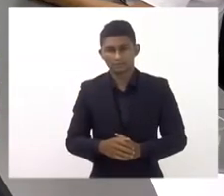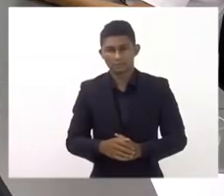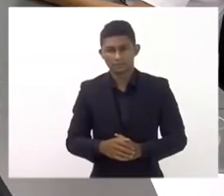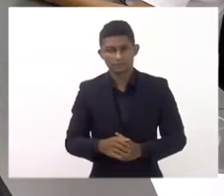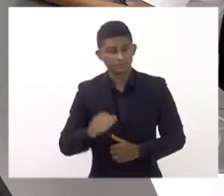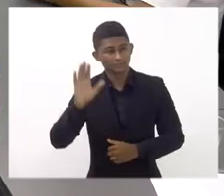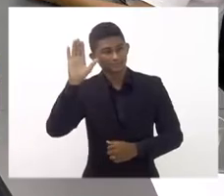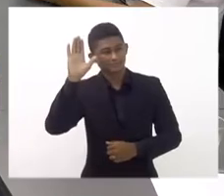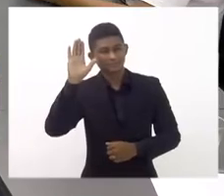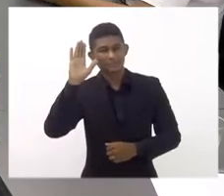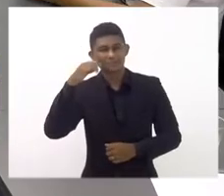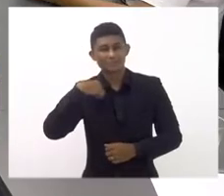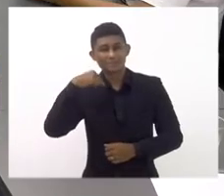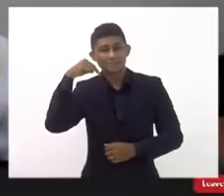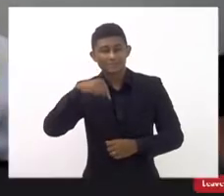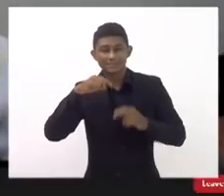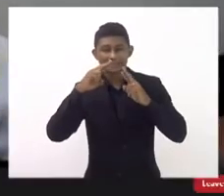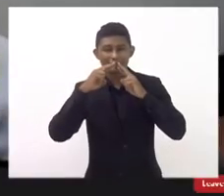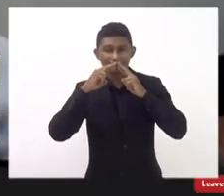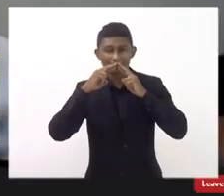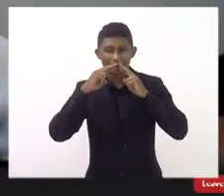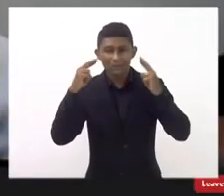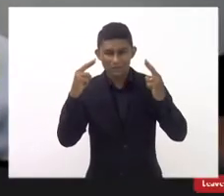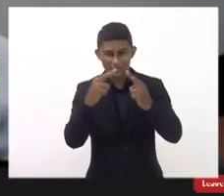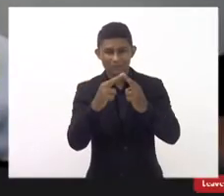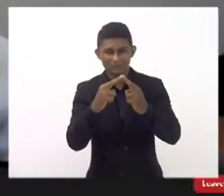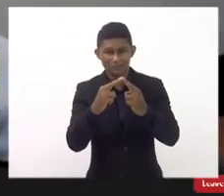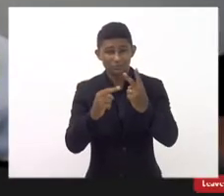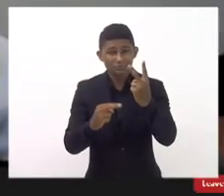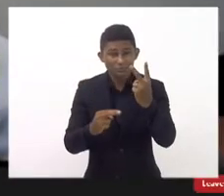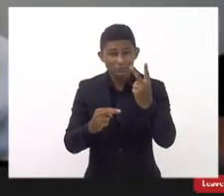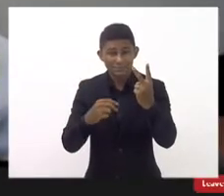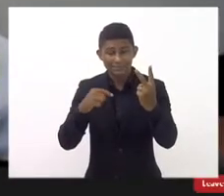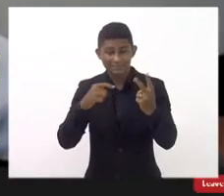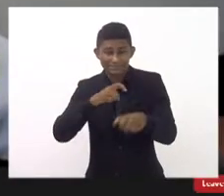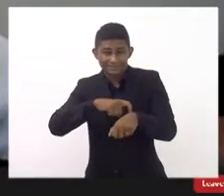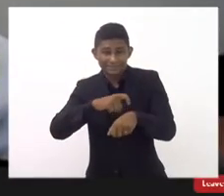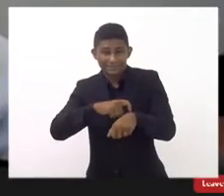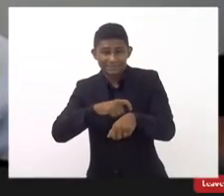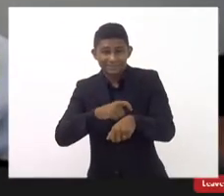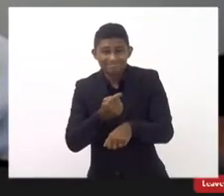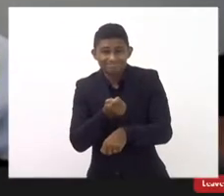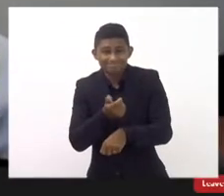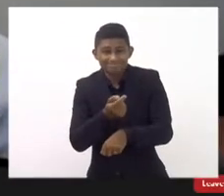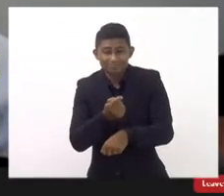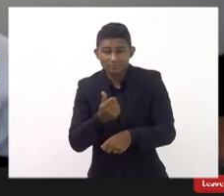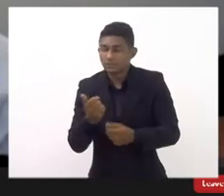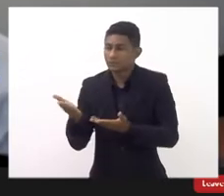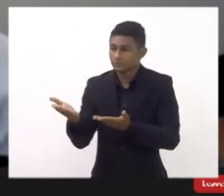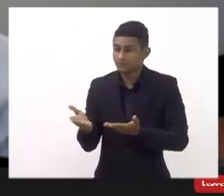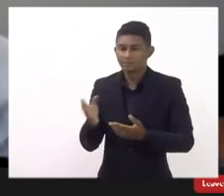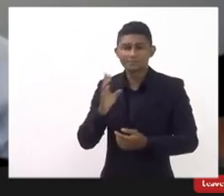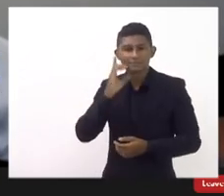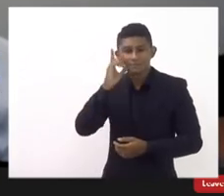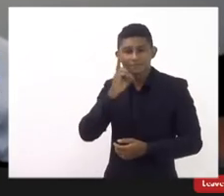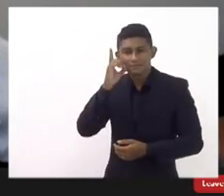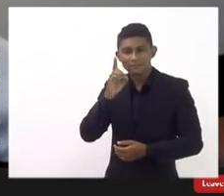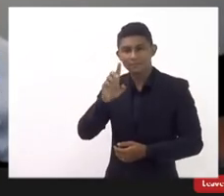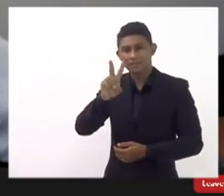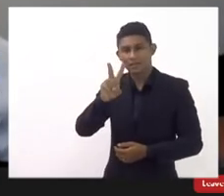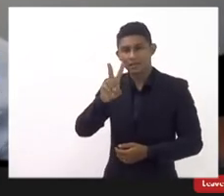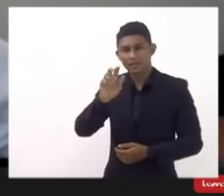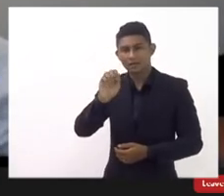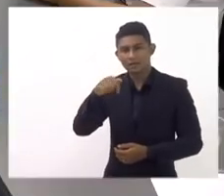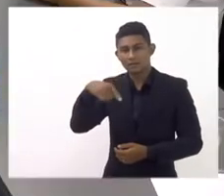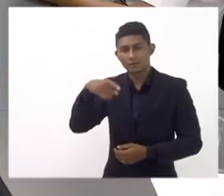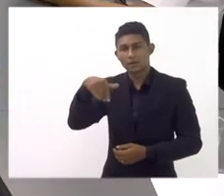Eu estou espremido entre duas reuniões, mas estou por aqui agora. Tá? Então, passo a palavra ao deputado Valdeque Carneiro, que é membro da Comissão de Educação,